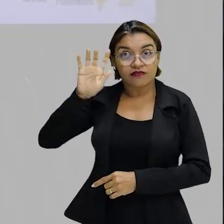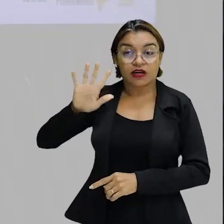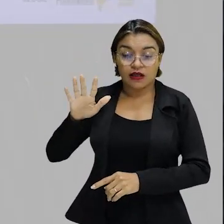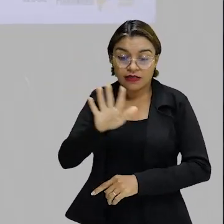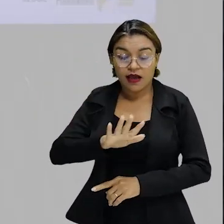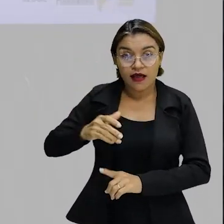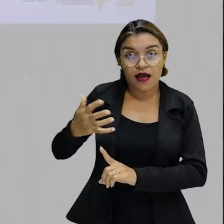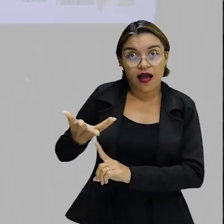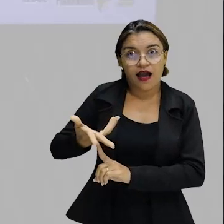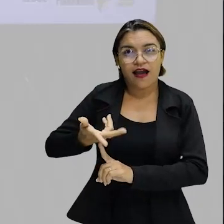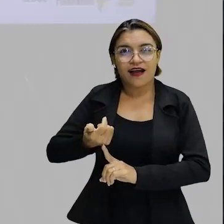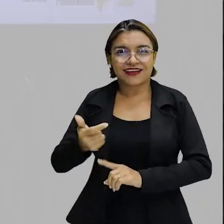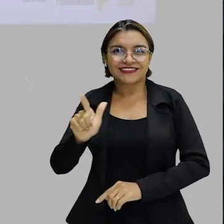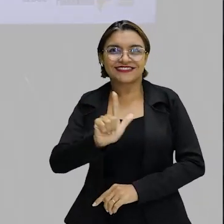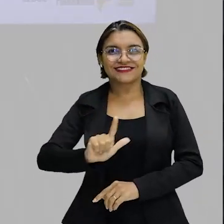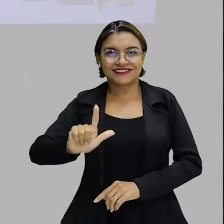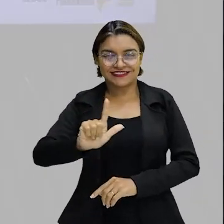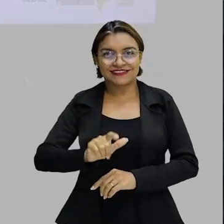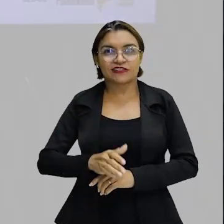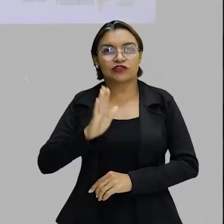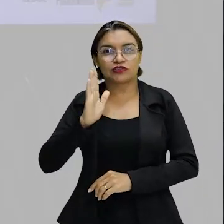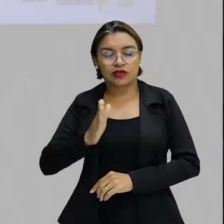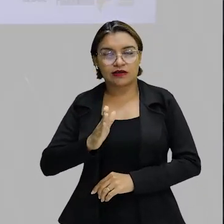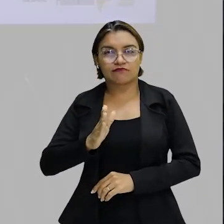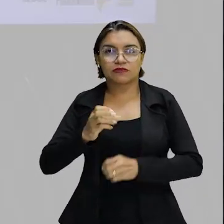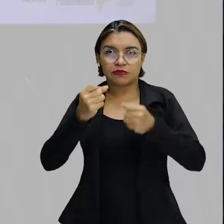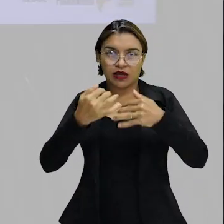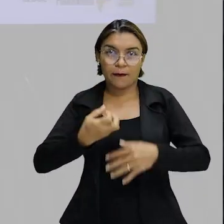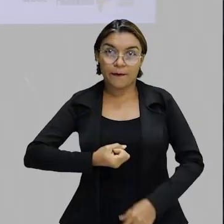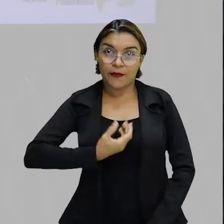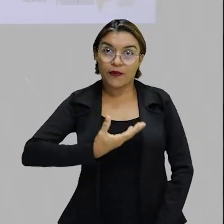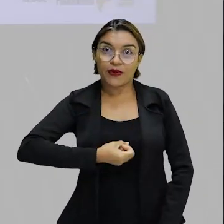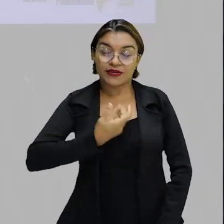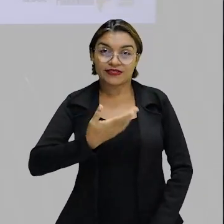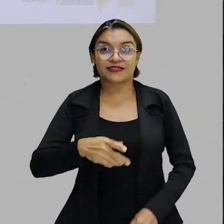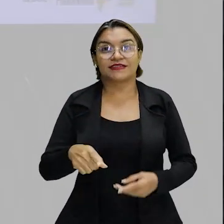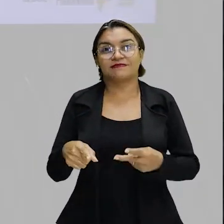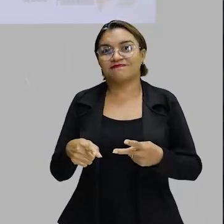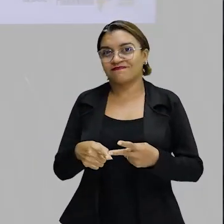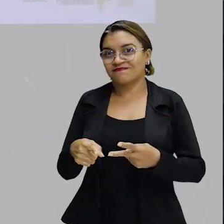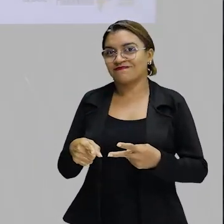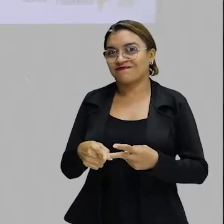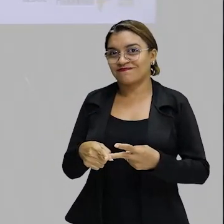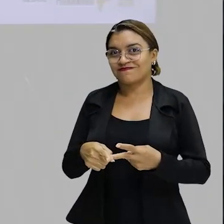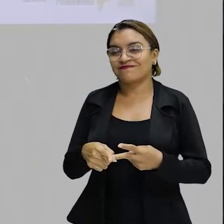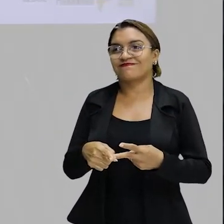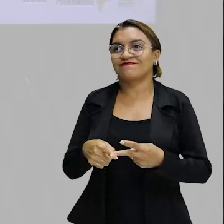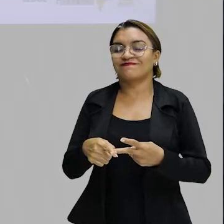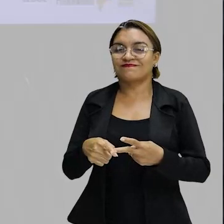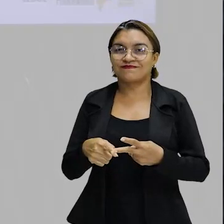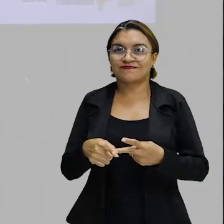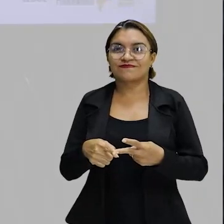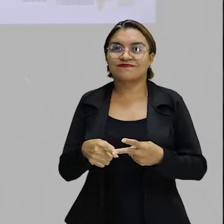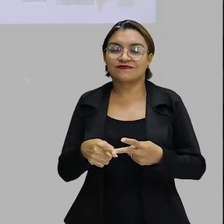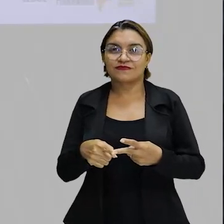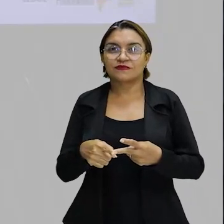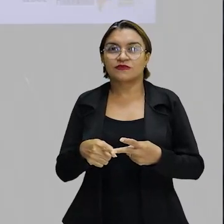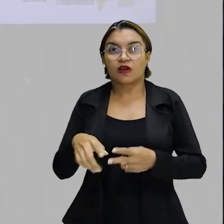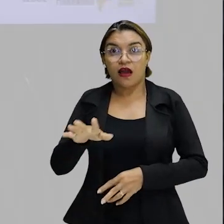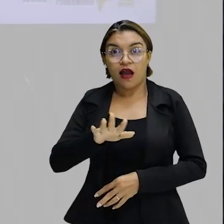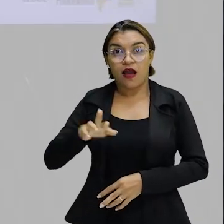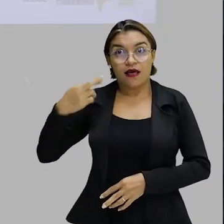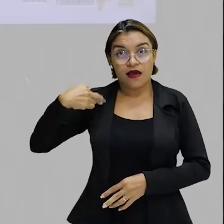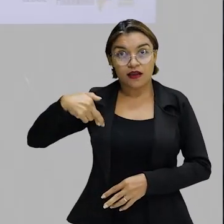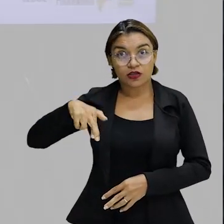na arte literária, né? Nós falamos de poesia, nós falamos também citamos alguma coisa de